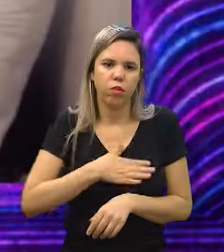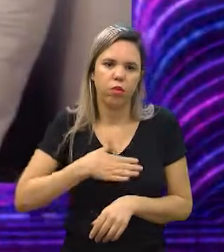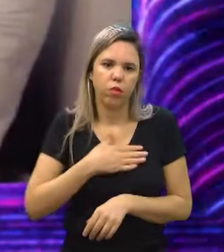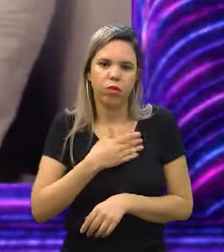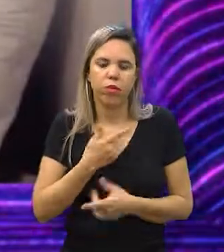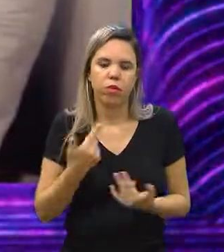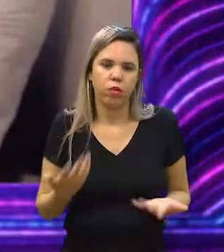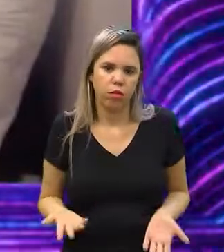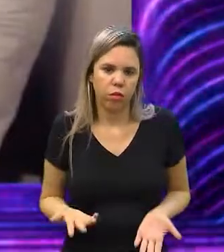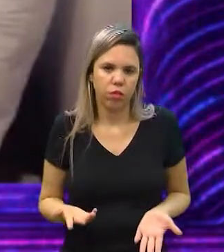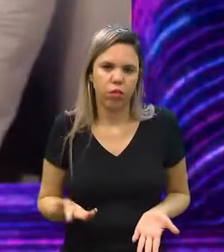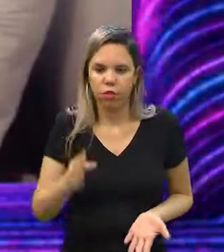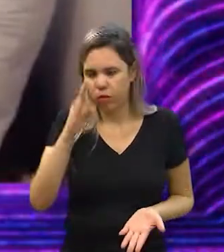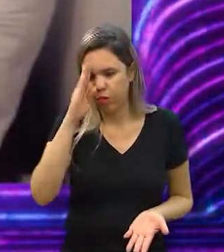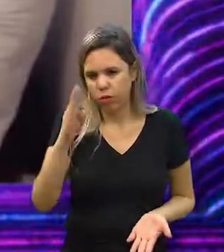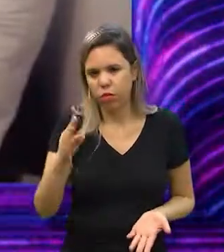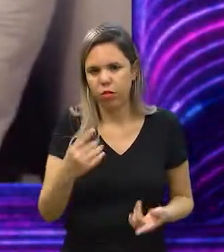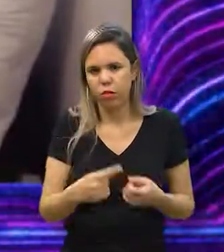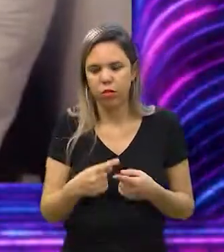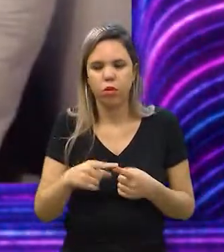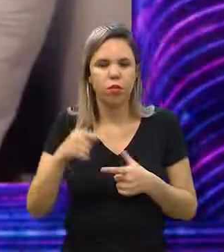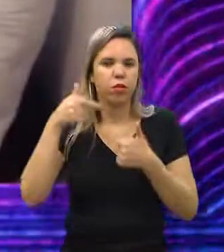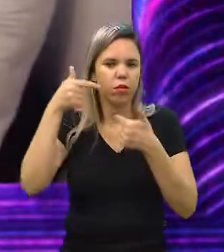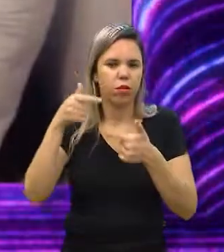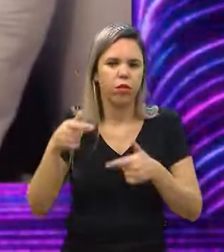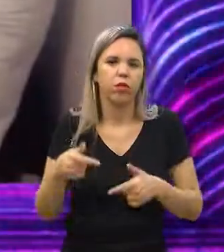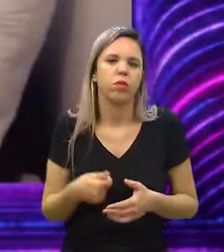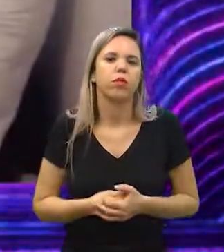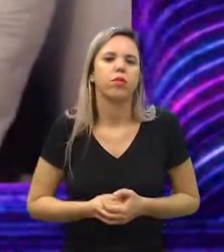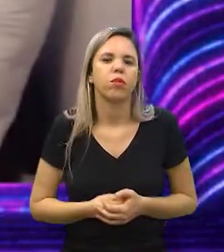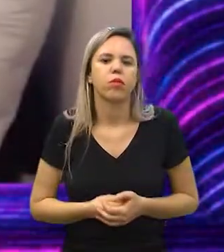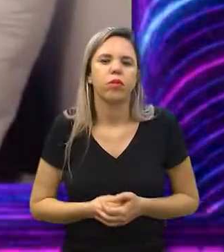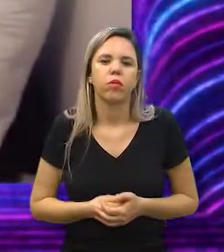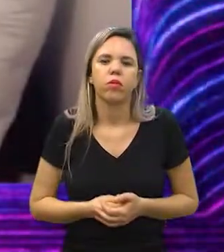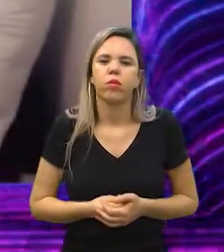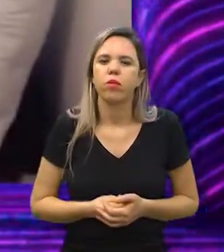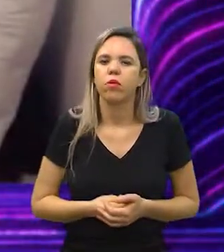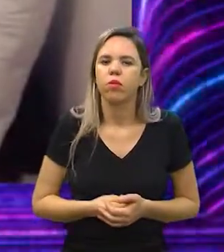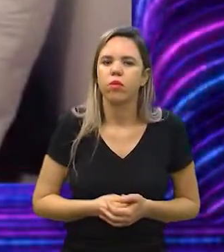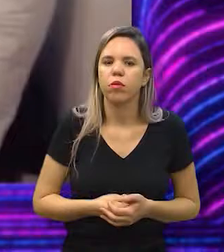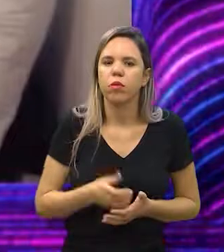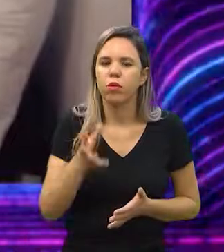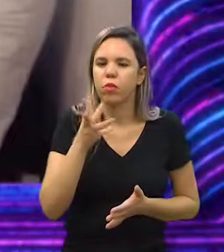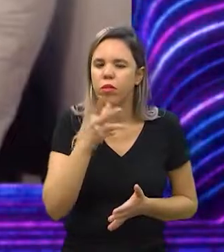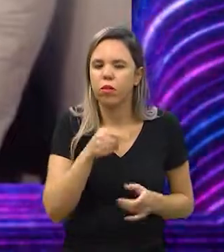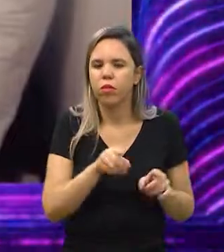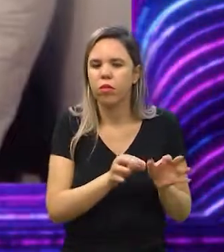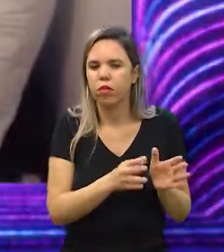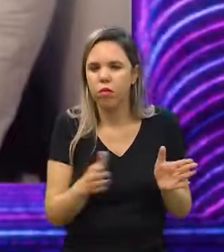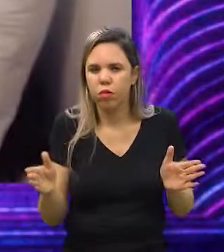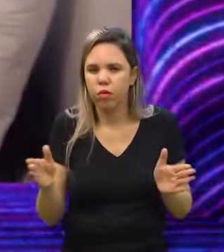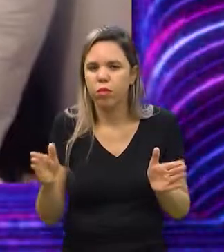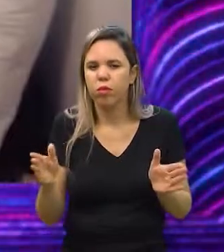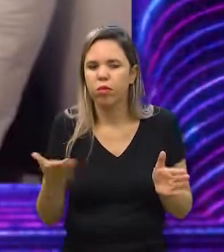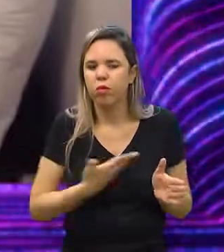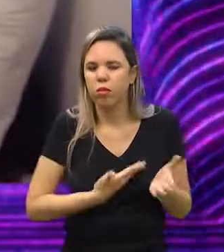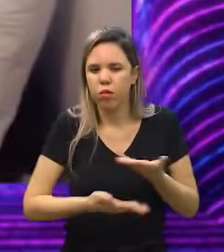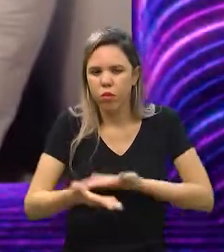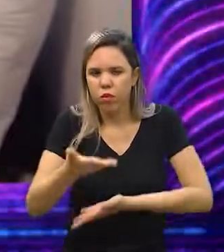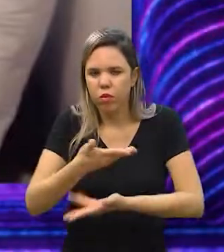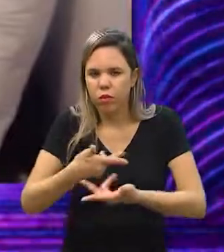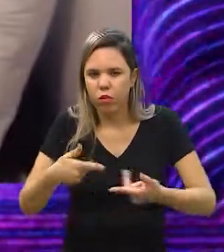e tá curtindo horrores, e principalmente porque os personagens são super bem-humorados, são super perspicazes, rola uma questão